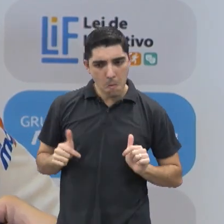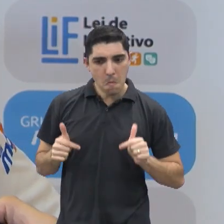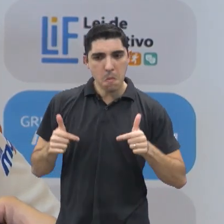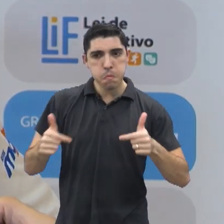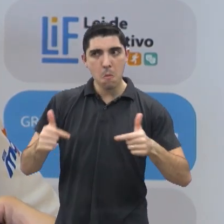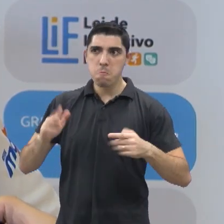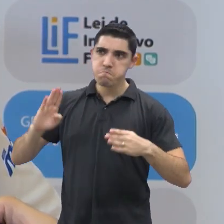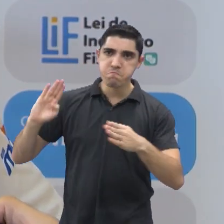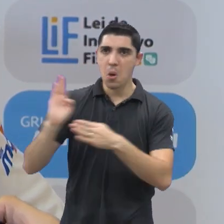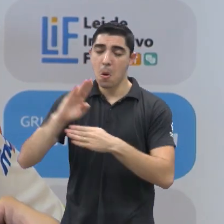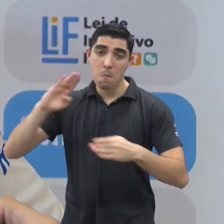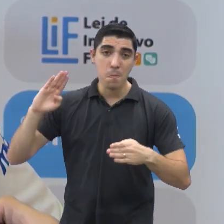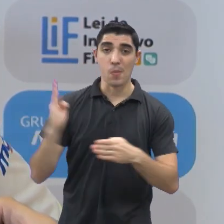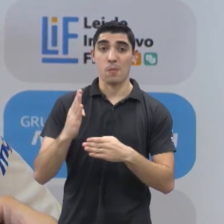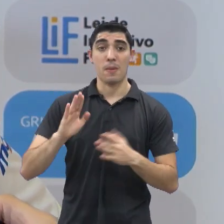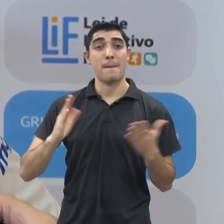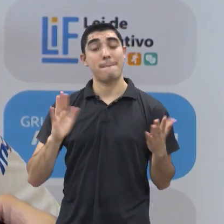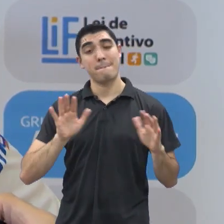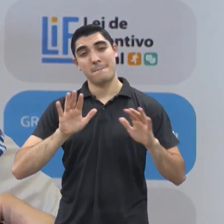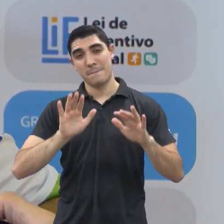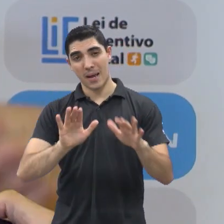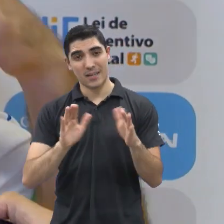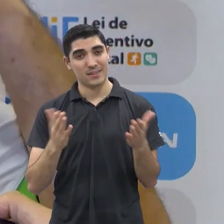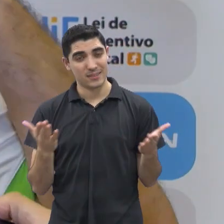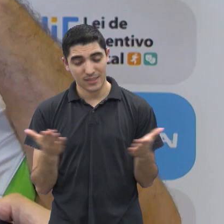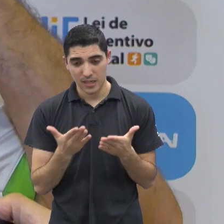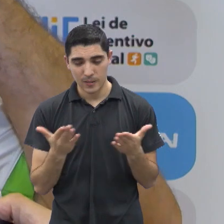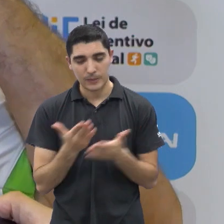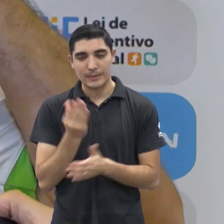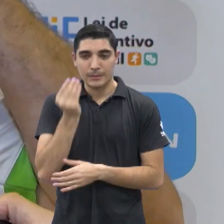e aí a gente agora tem que tentar